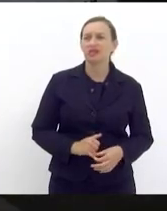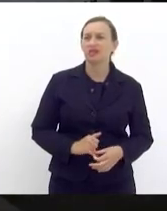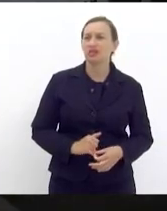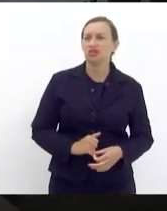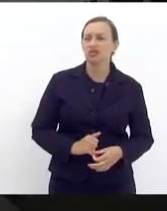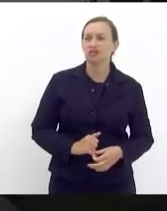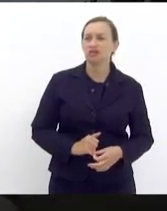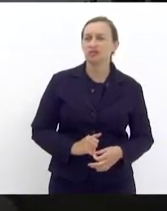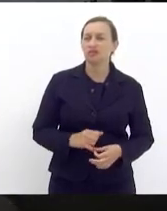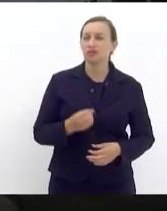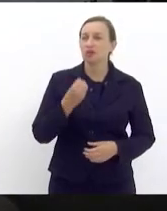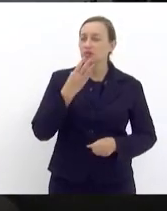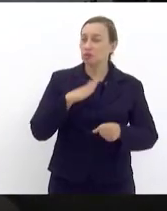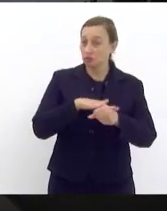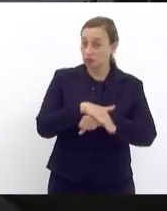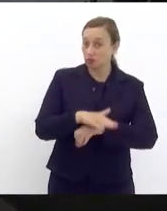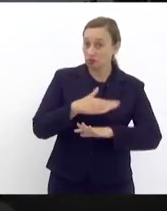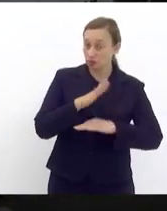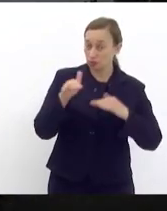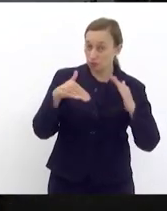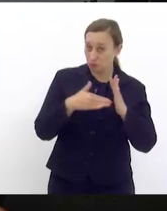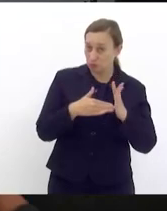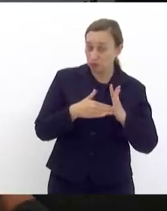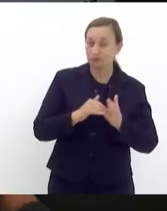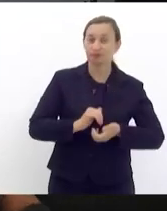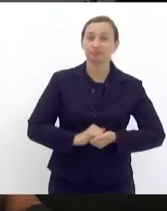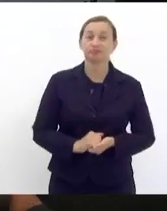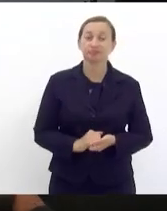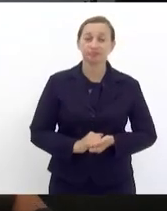Boa noite a todos.